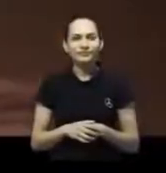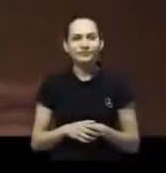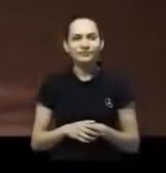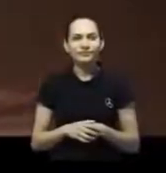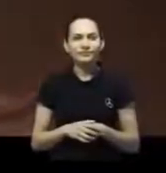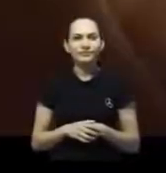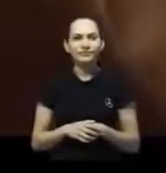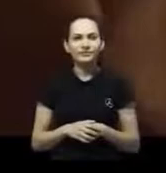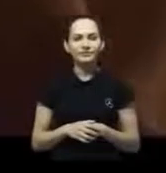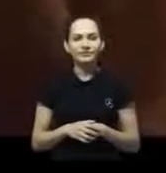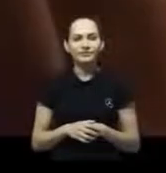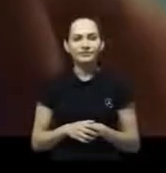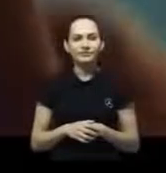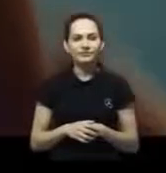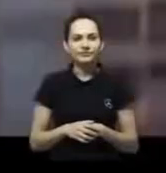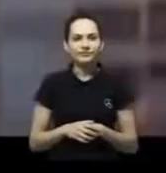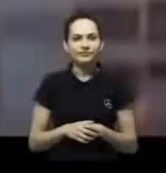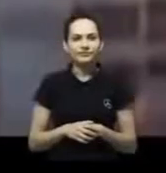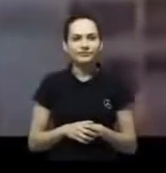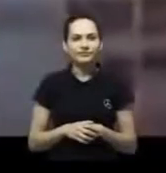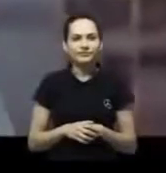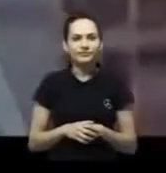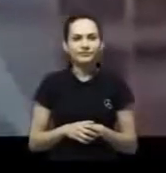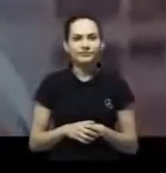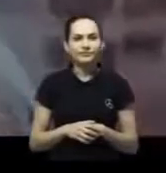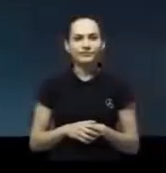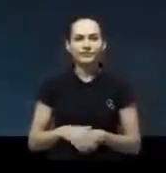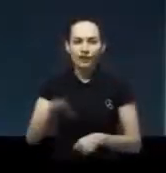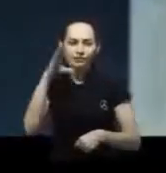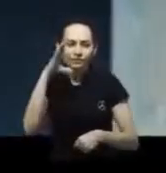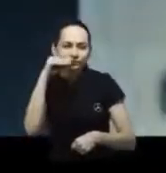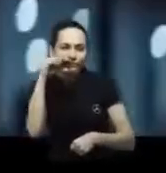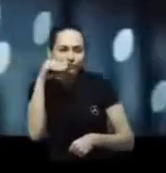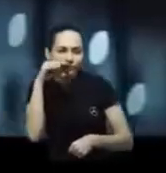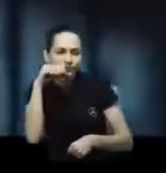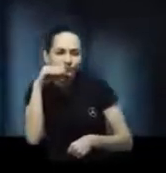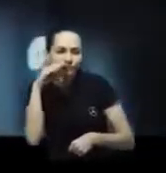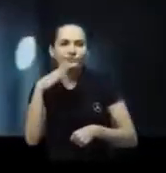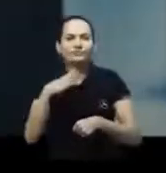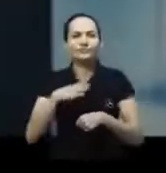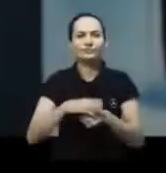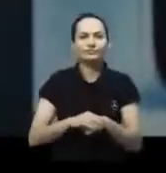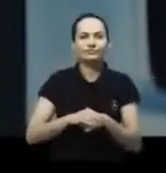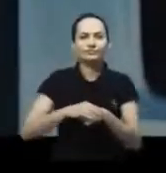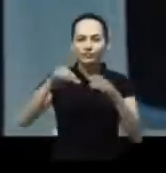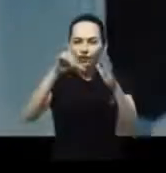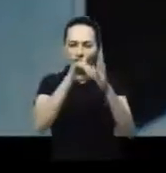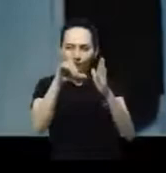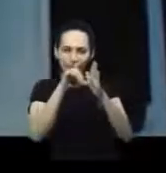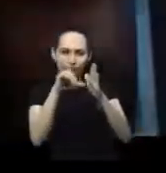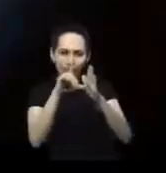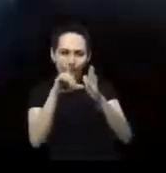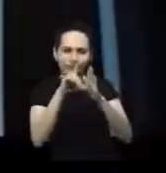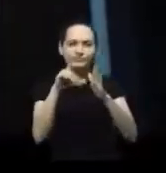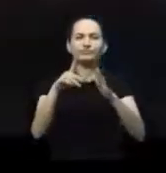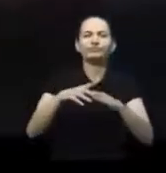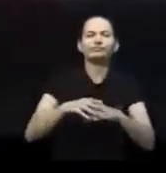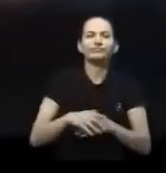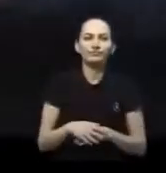E aí o cobrador is concessionários